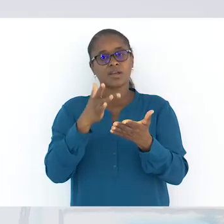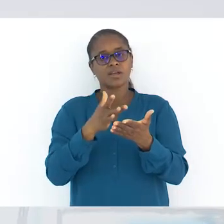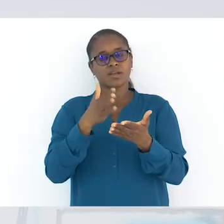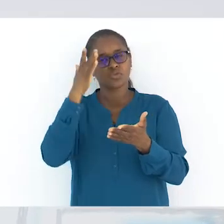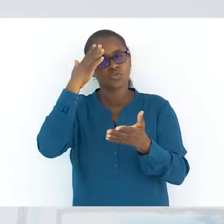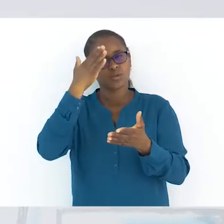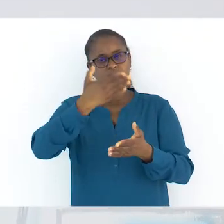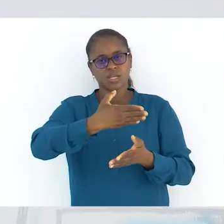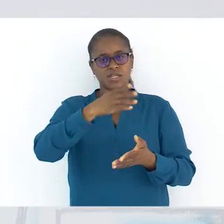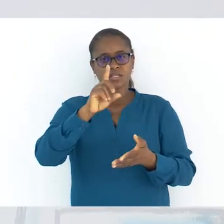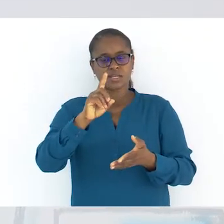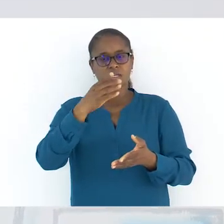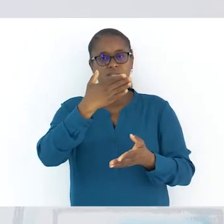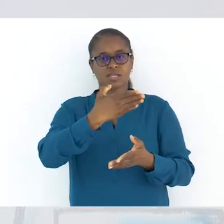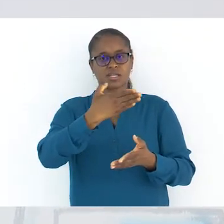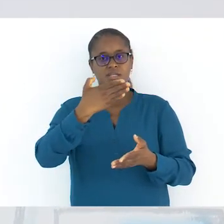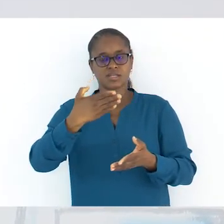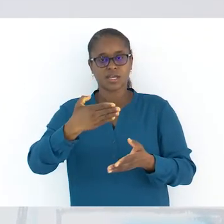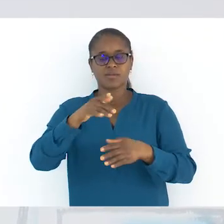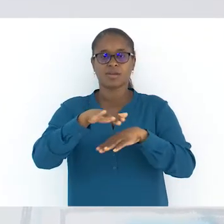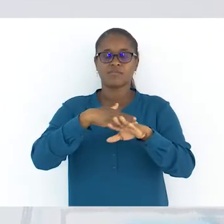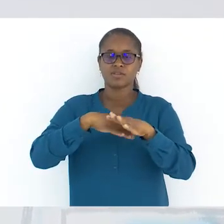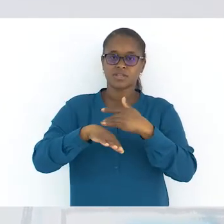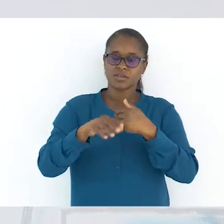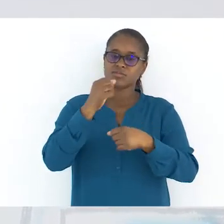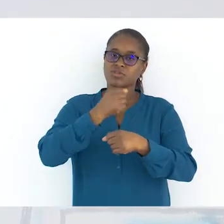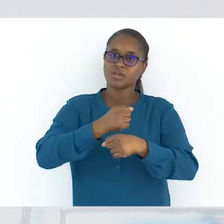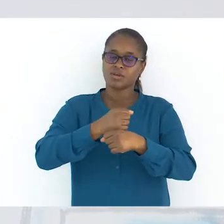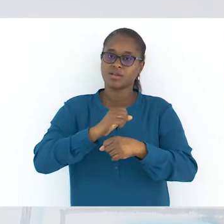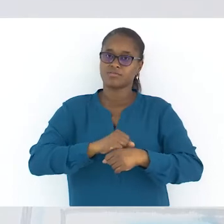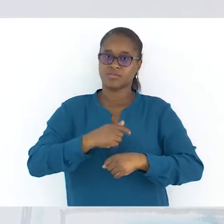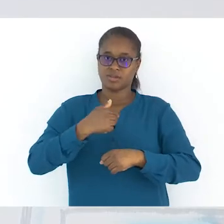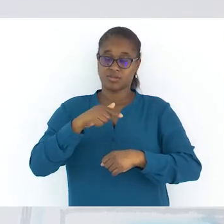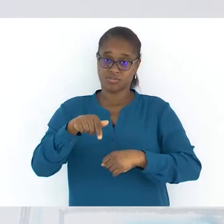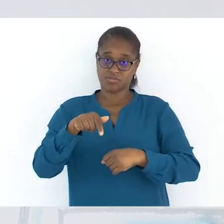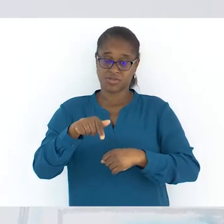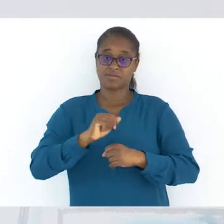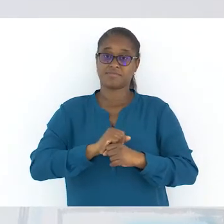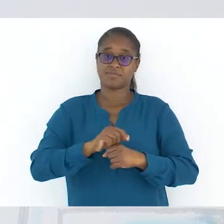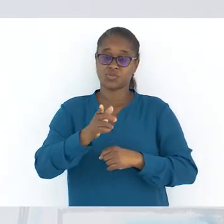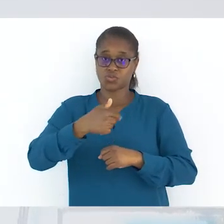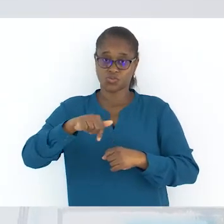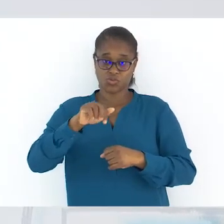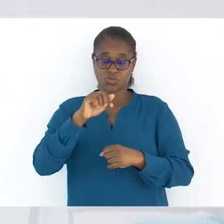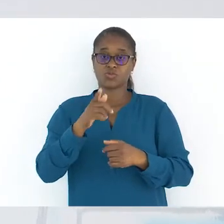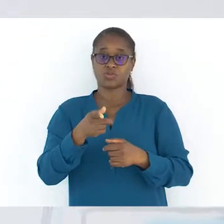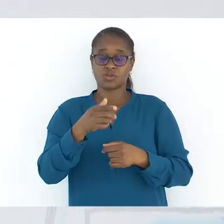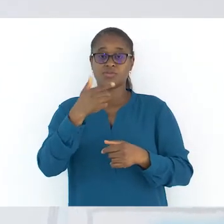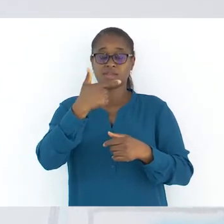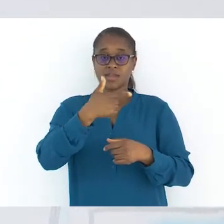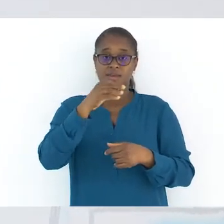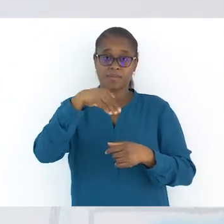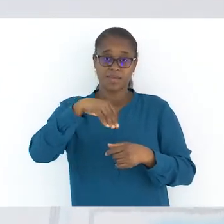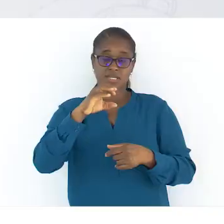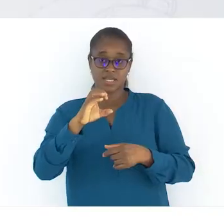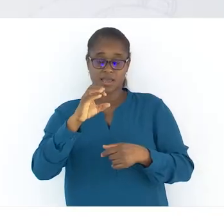76, 77 para fazermos o trabalho. É o que temos aqui no nosso TPC. O